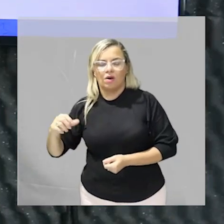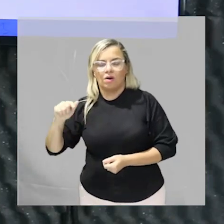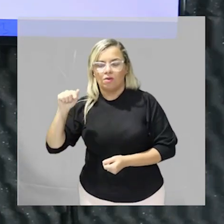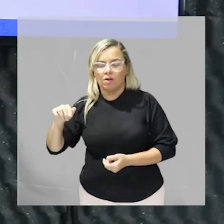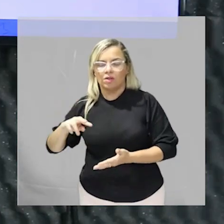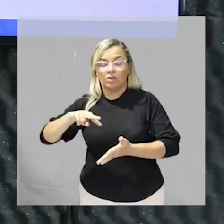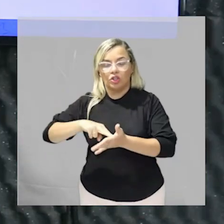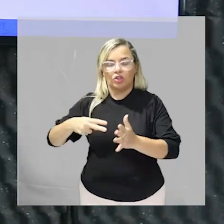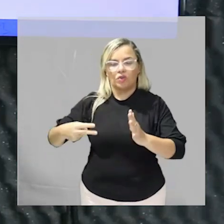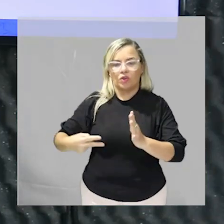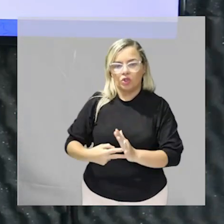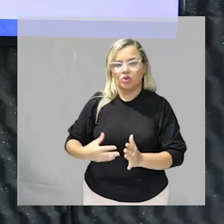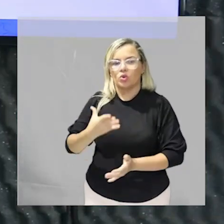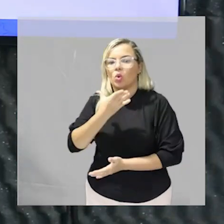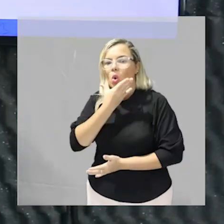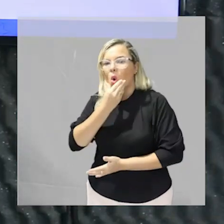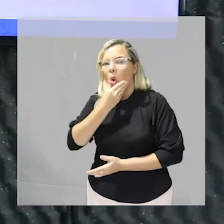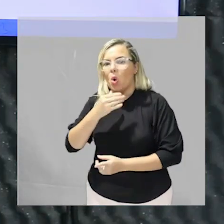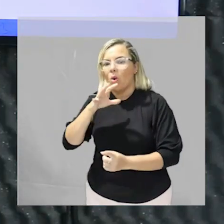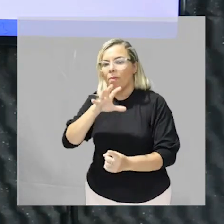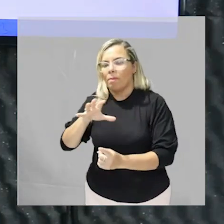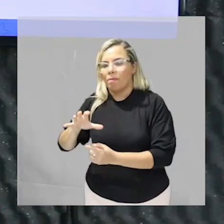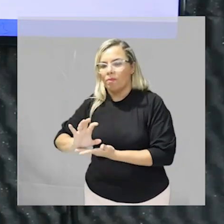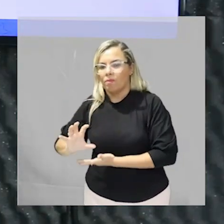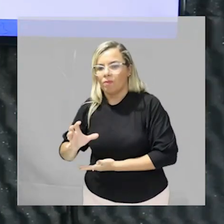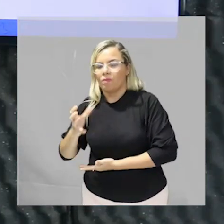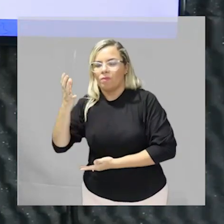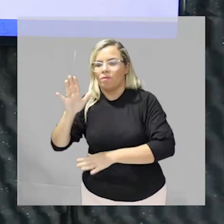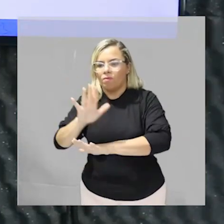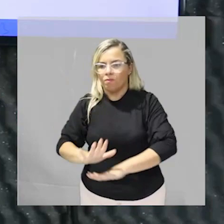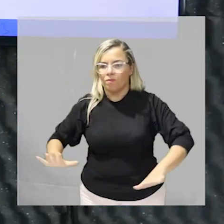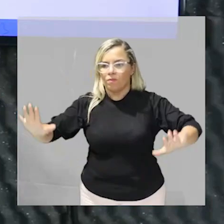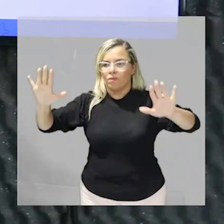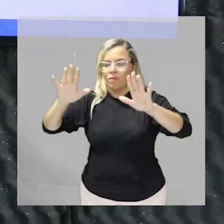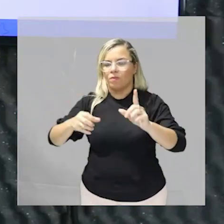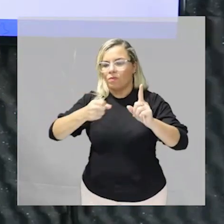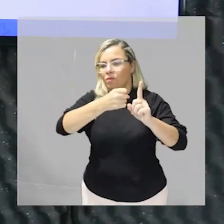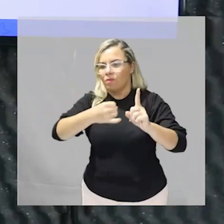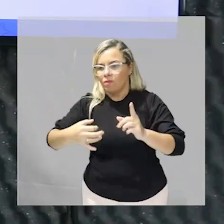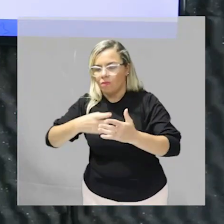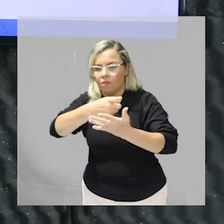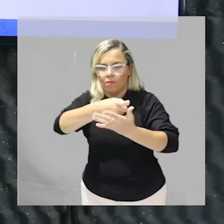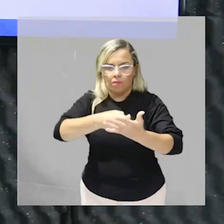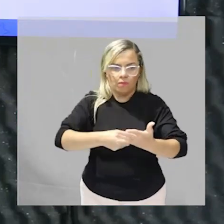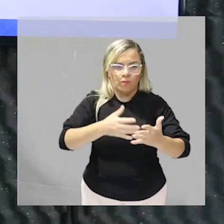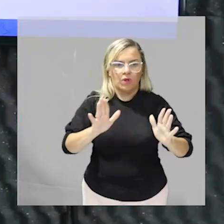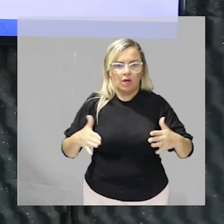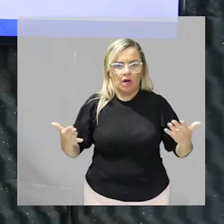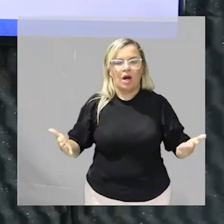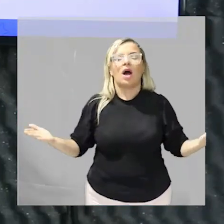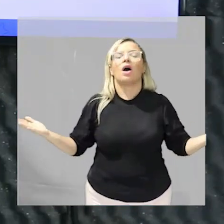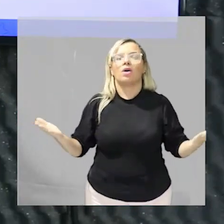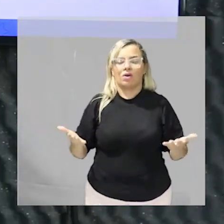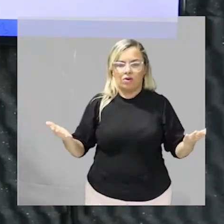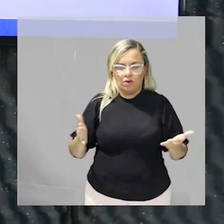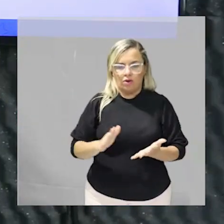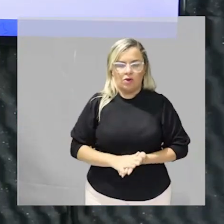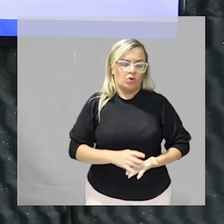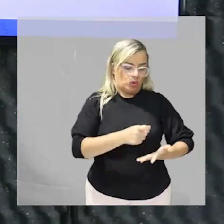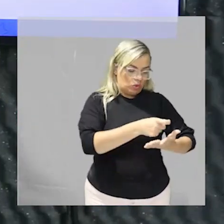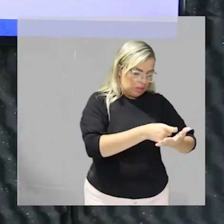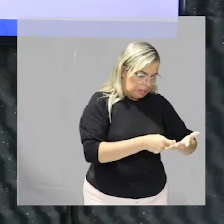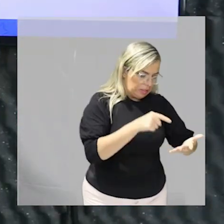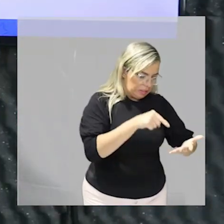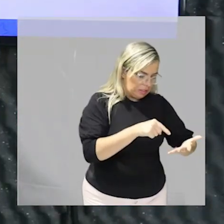tá certo? De vidro, tá? O fenômeno atmosférico descrito no texto ou seja, agora sim, o texto ele é fundamental para eu